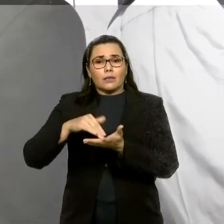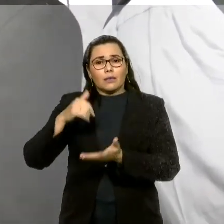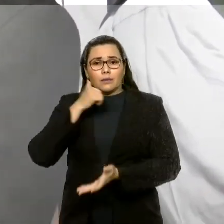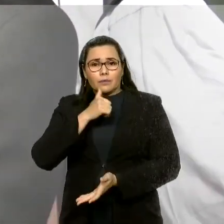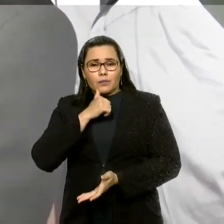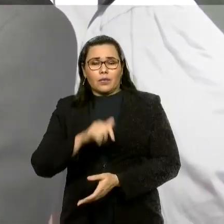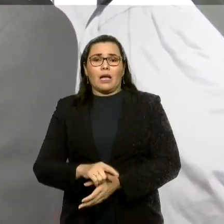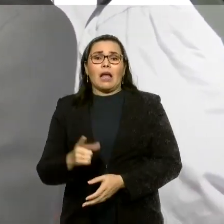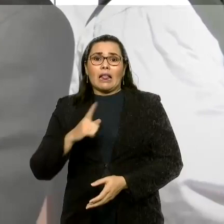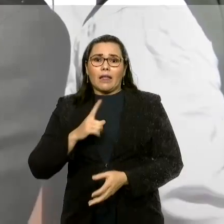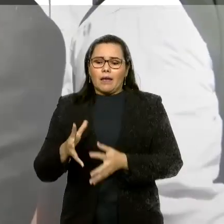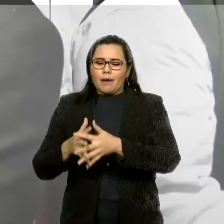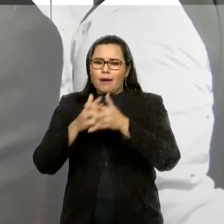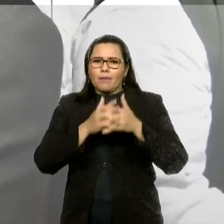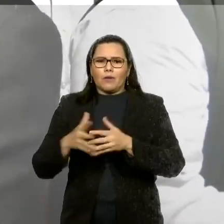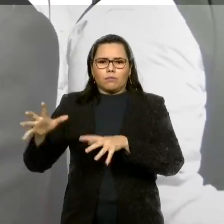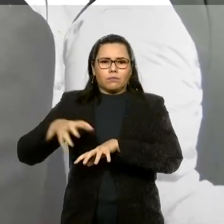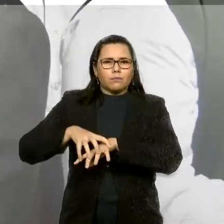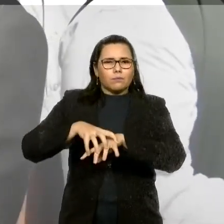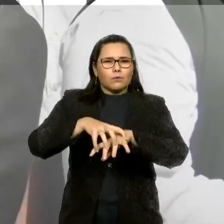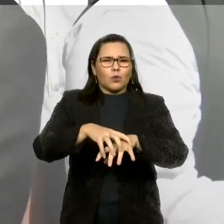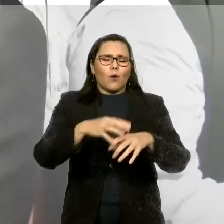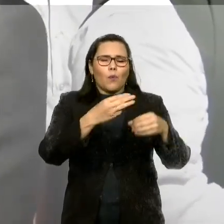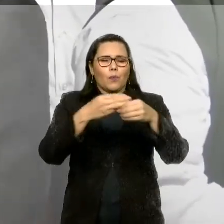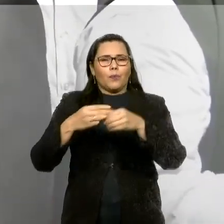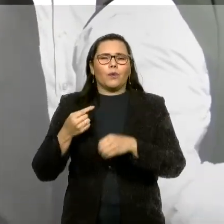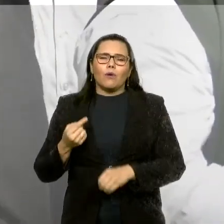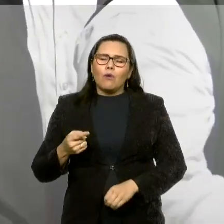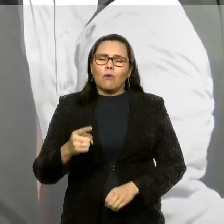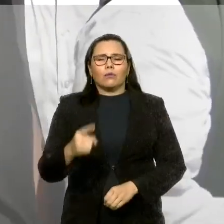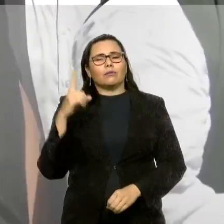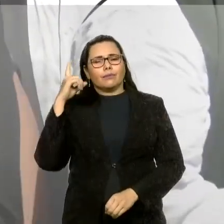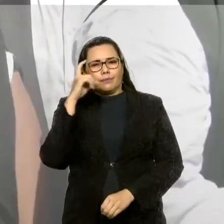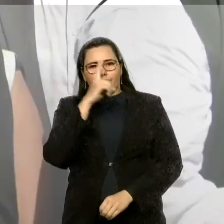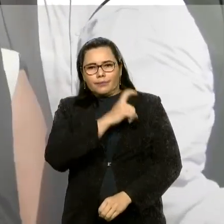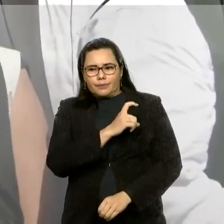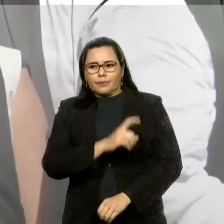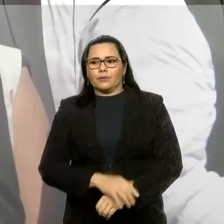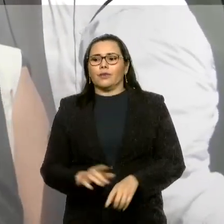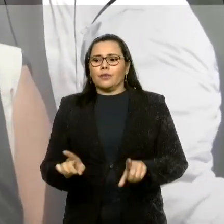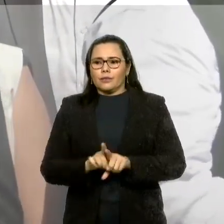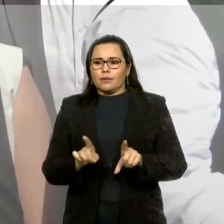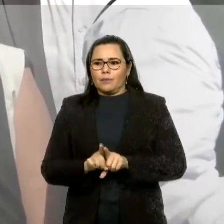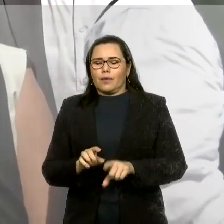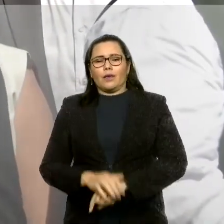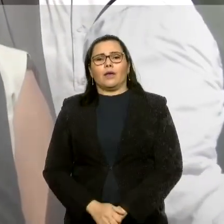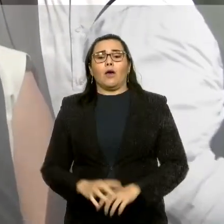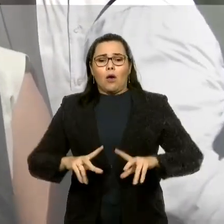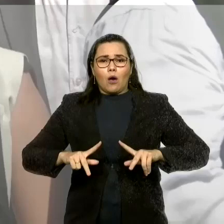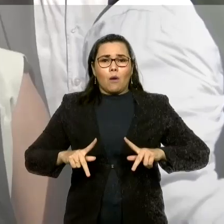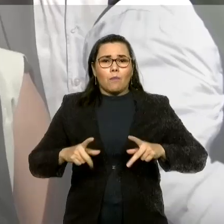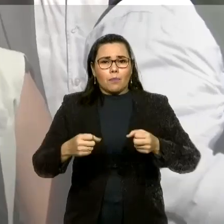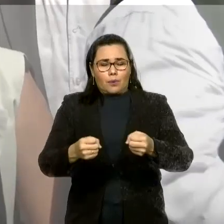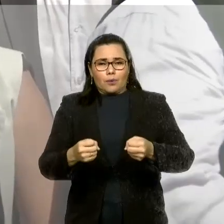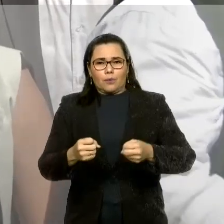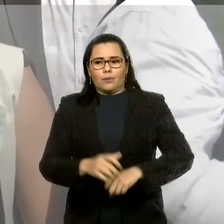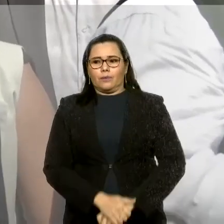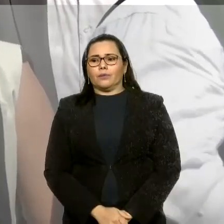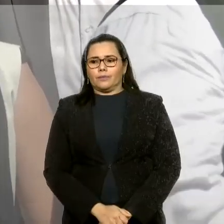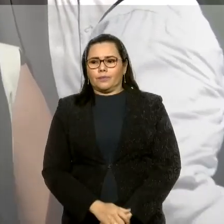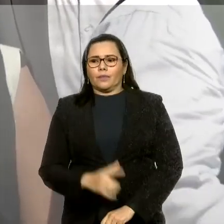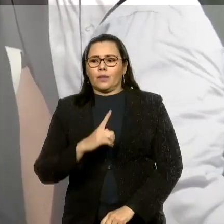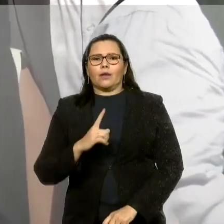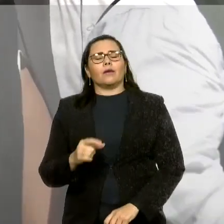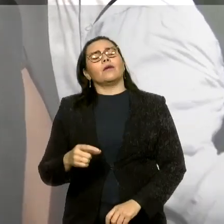que vão NS locais mais distantes CTO de difícil acesso e temos os nossos viva Procom eh eu lancei Um Desafio aqui